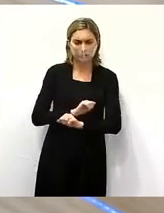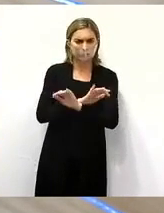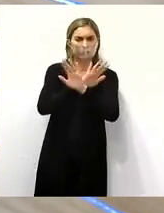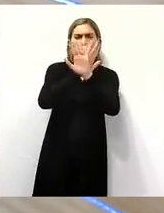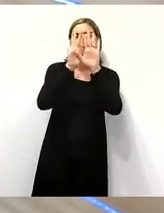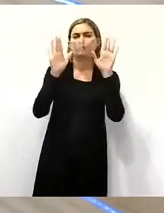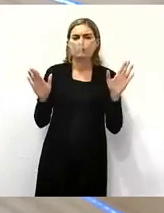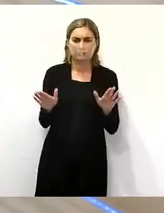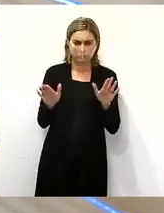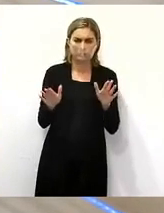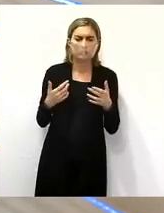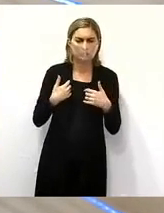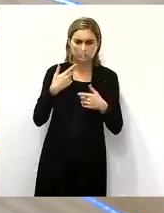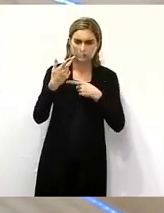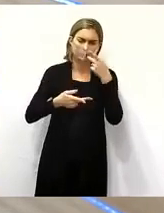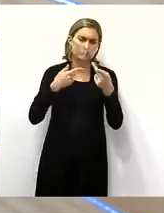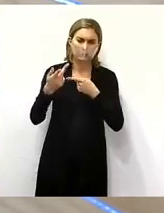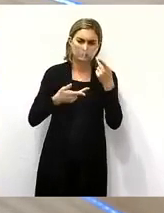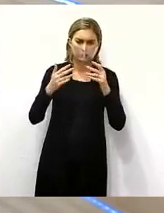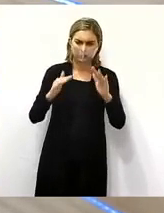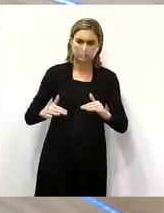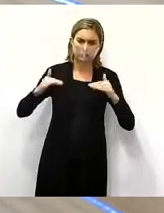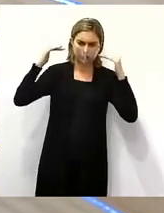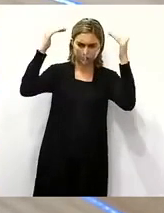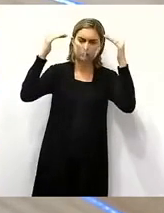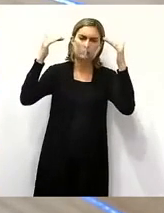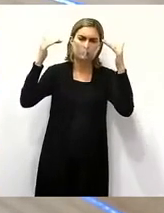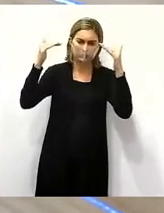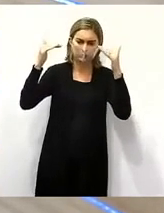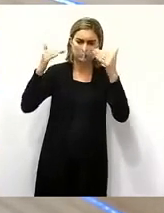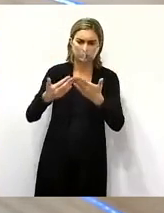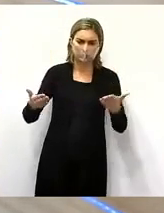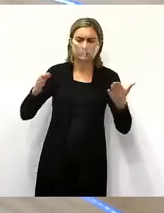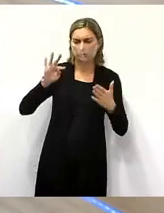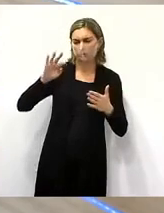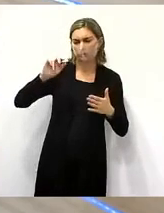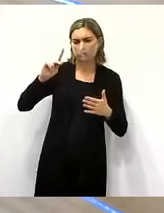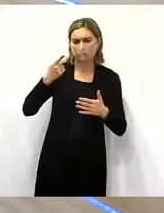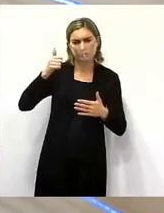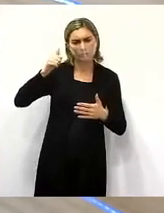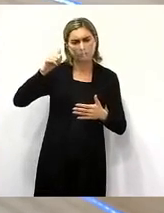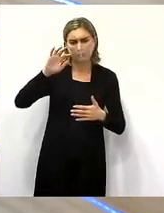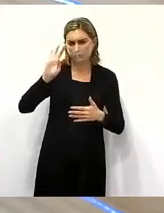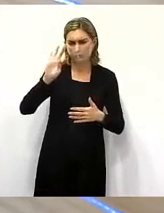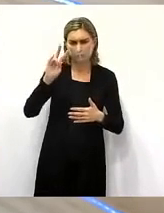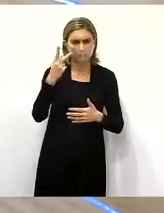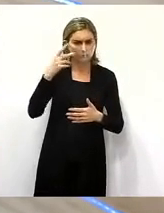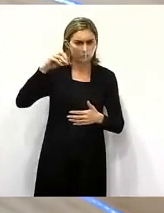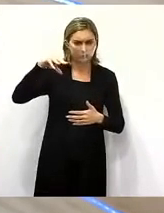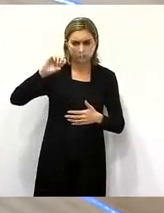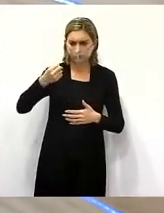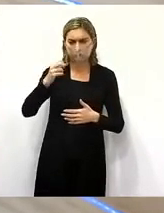claro aquilo que eu acabei de falar sobre o absolutismo, que Thomas Hobbes defende que o poder